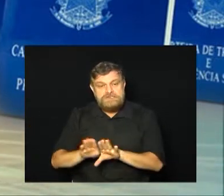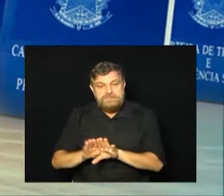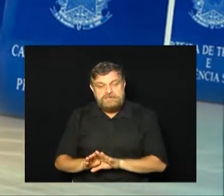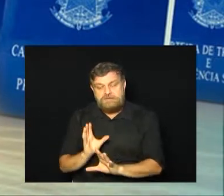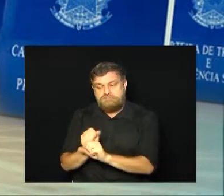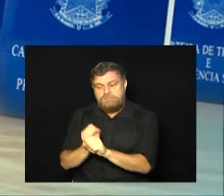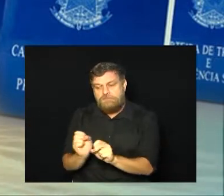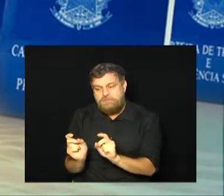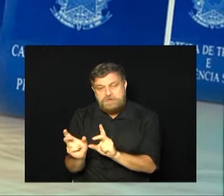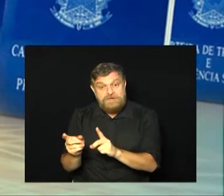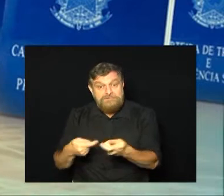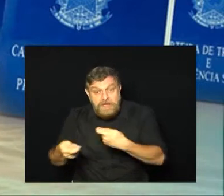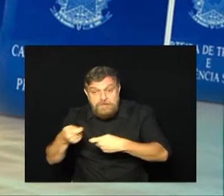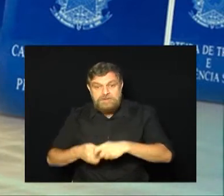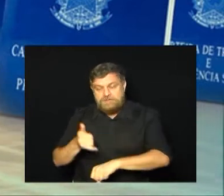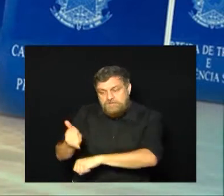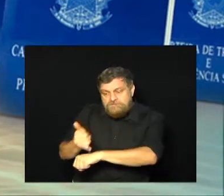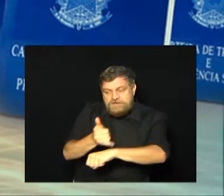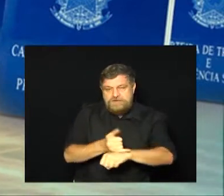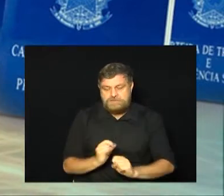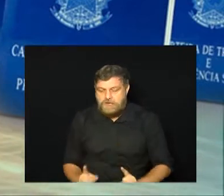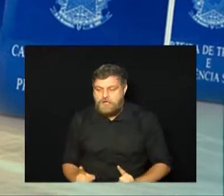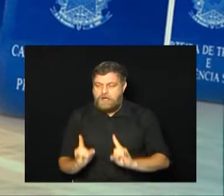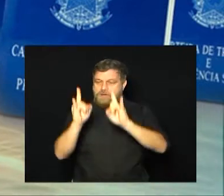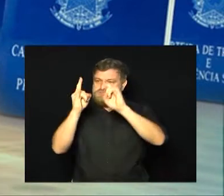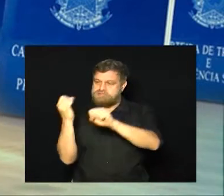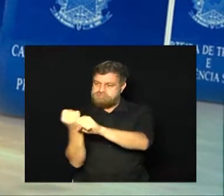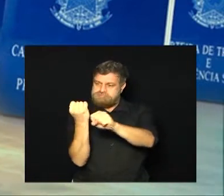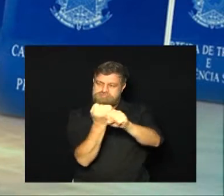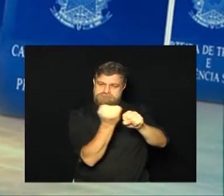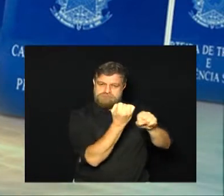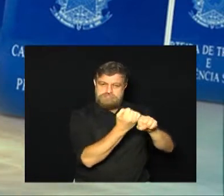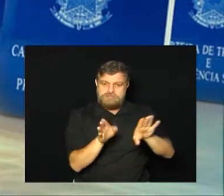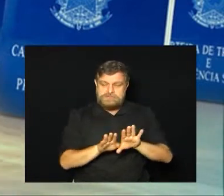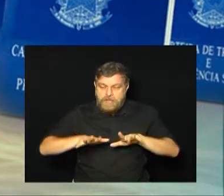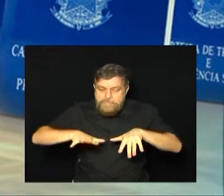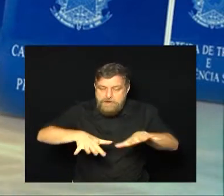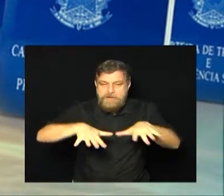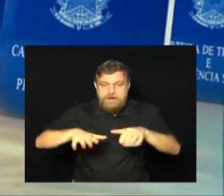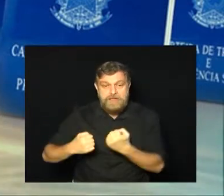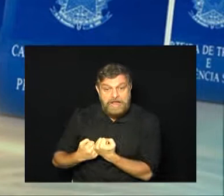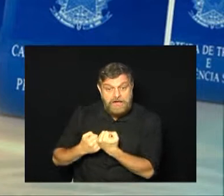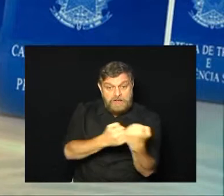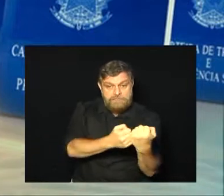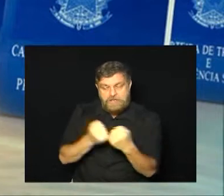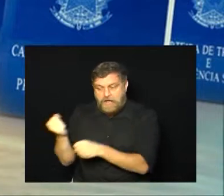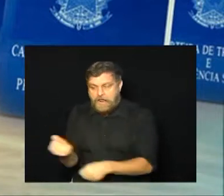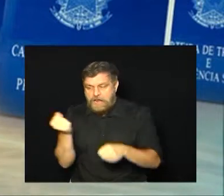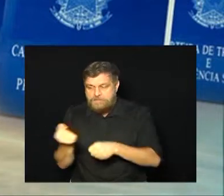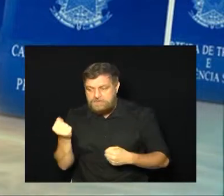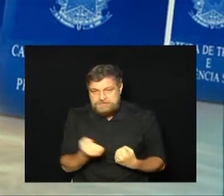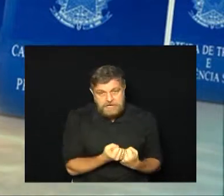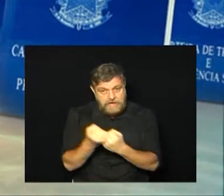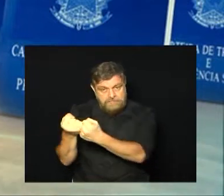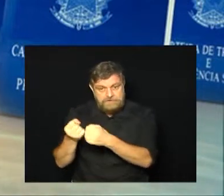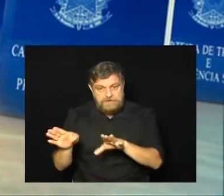negócios, armador de ferragens na construção civil, auxiliar de costura, auxiliar de limpeza, auxiliar